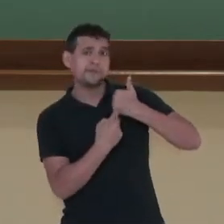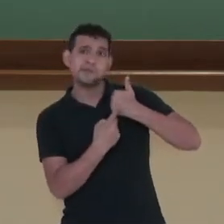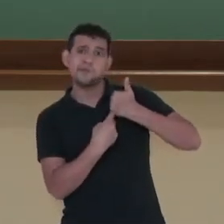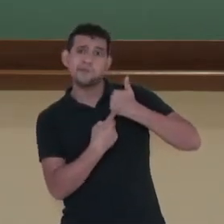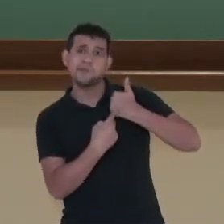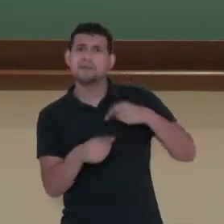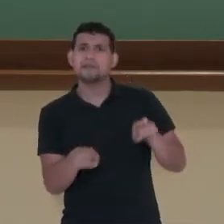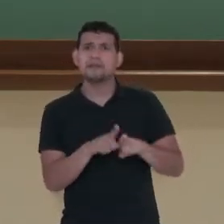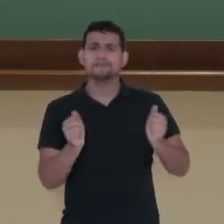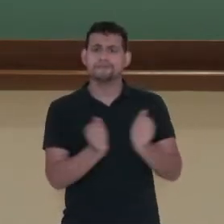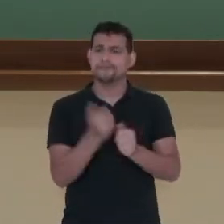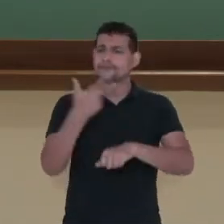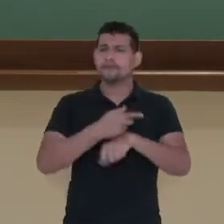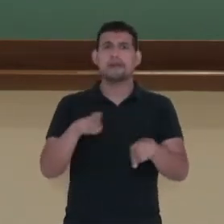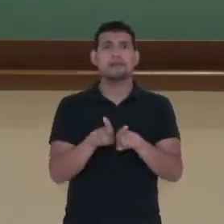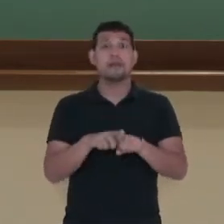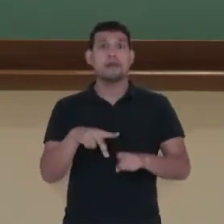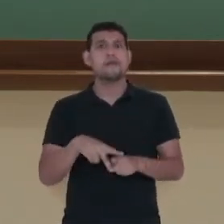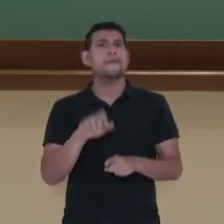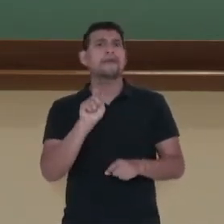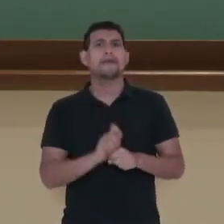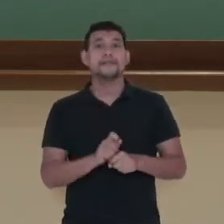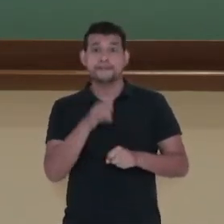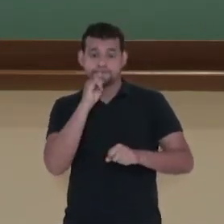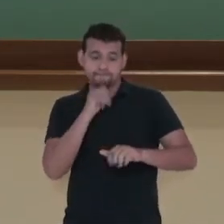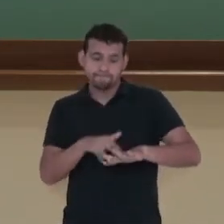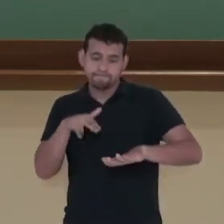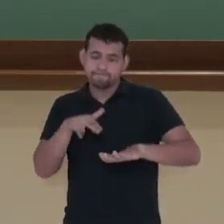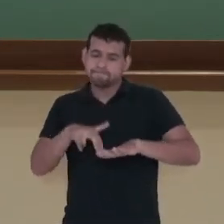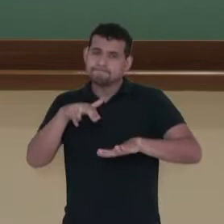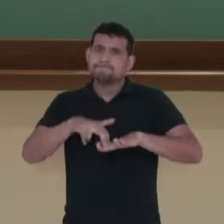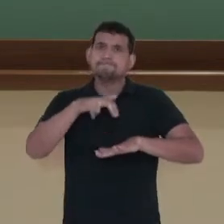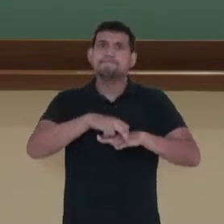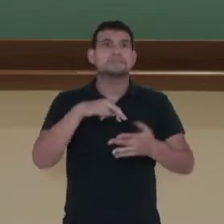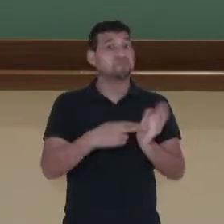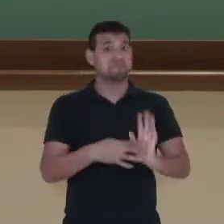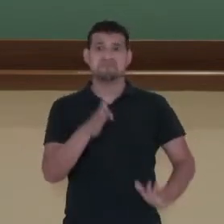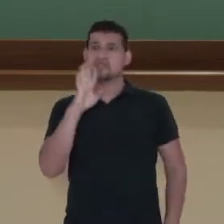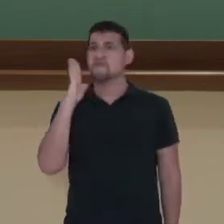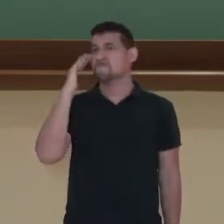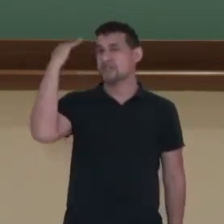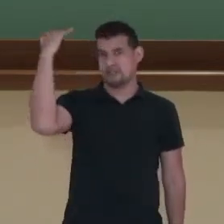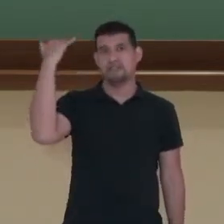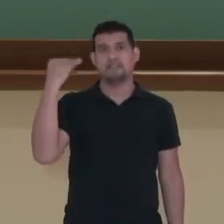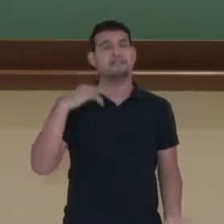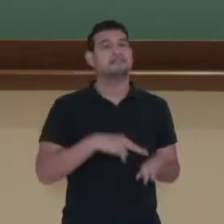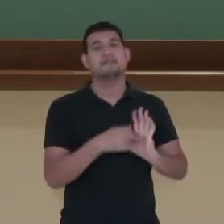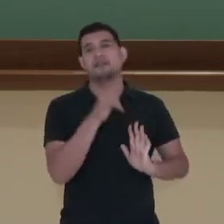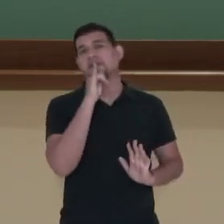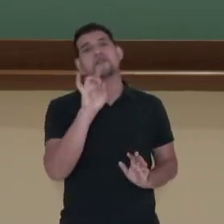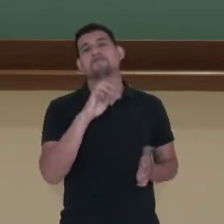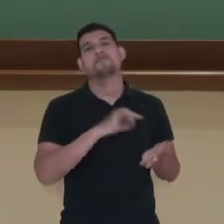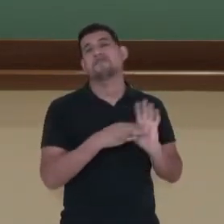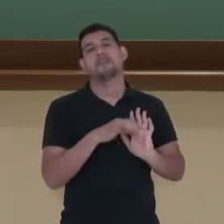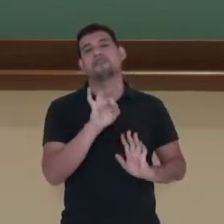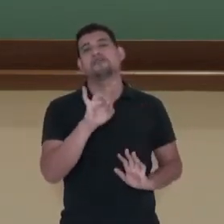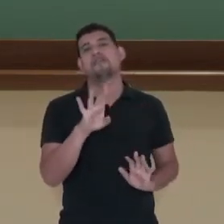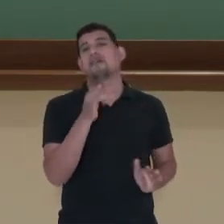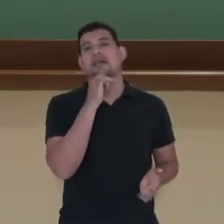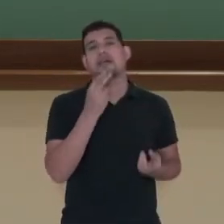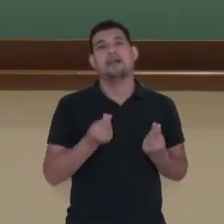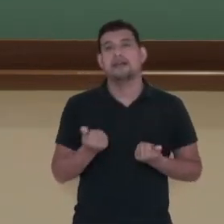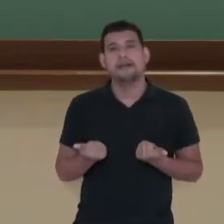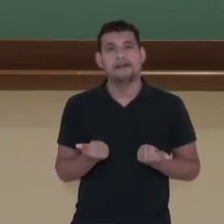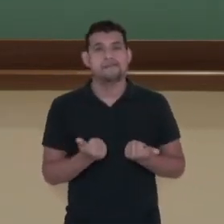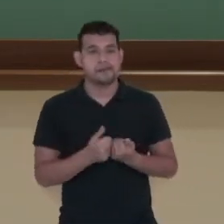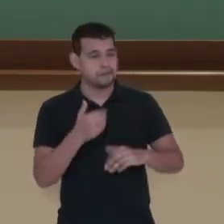esses vídeos, e o parkour agora é um esporte reconhecido. Então ele não é apenas